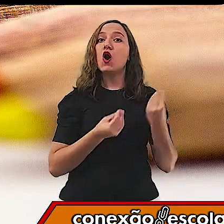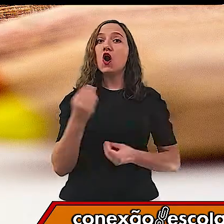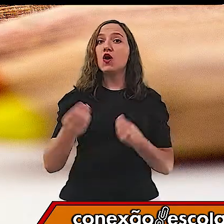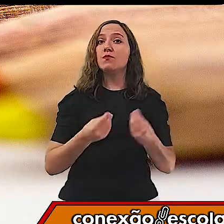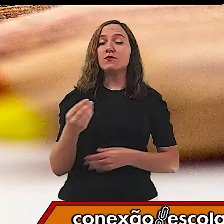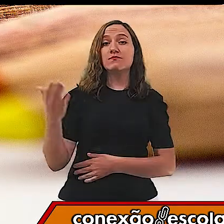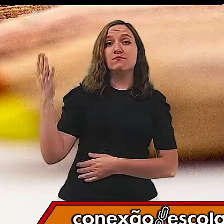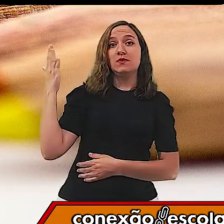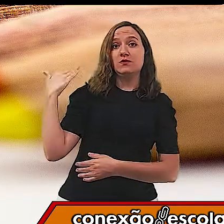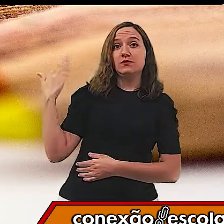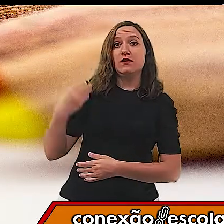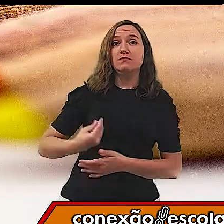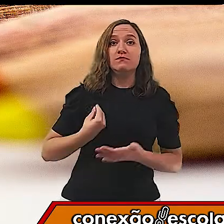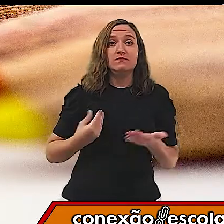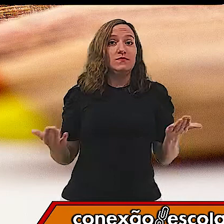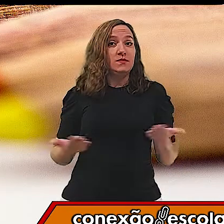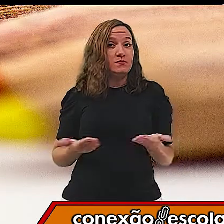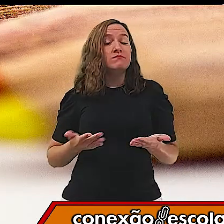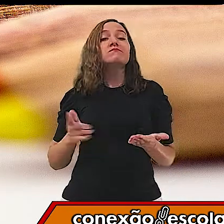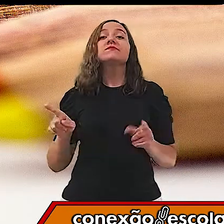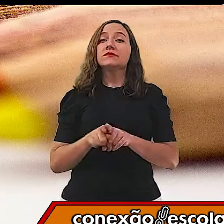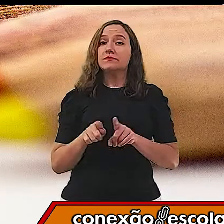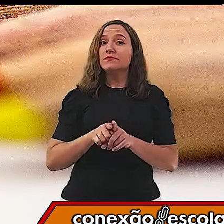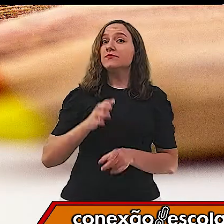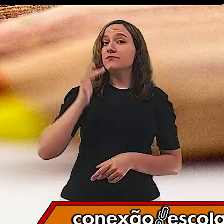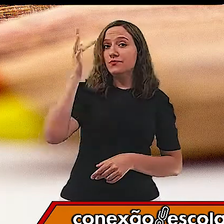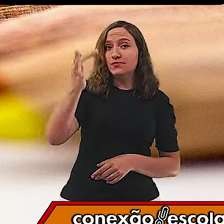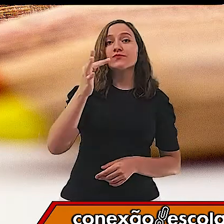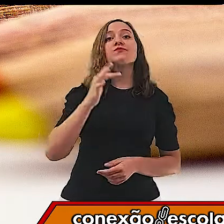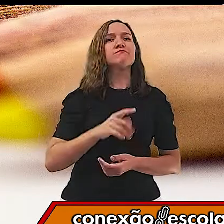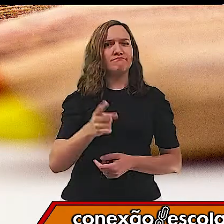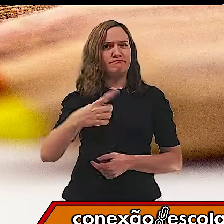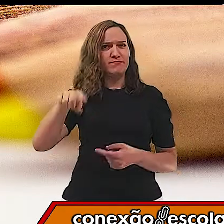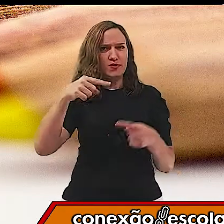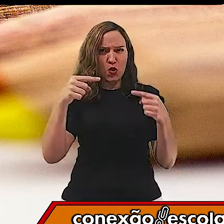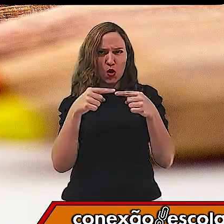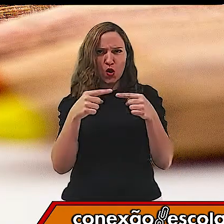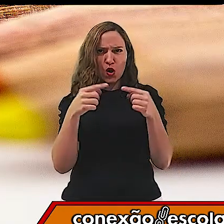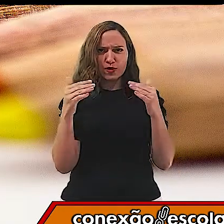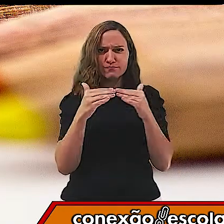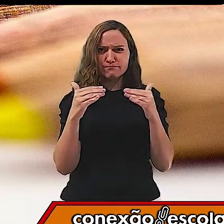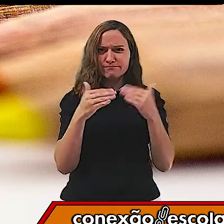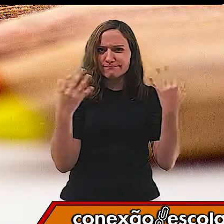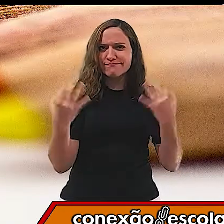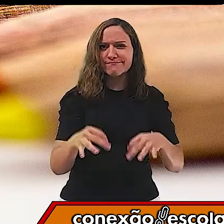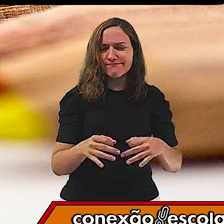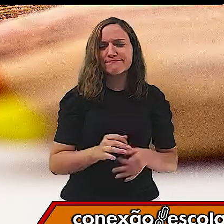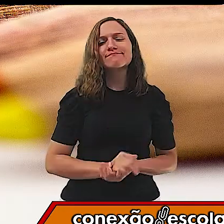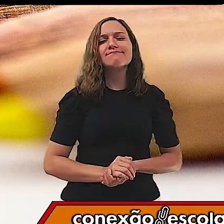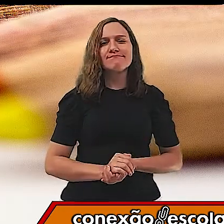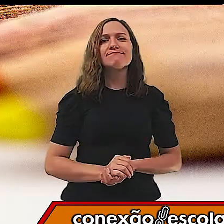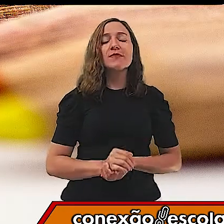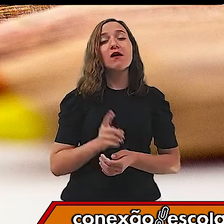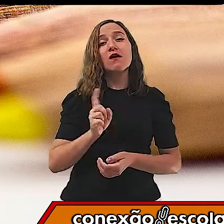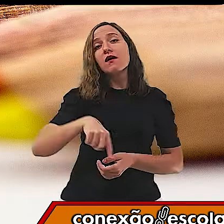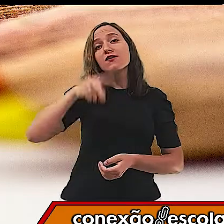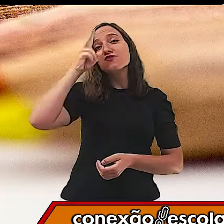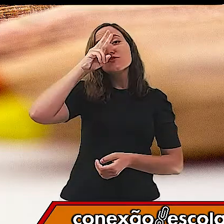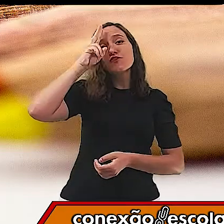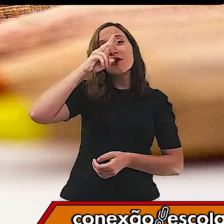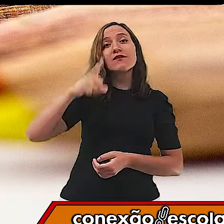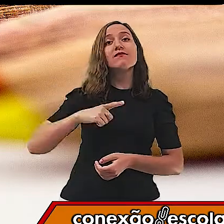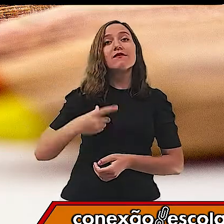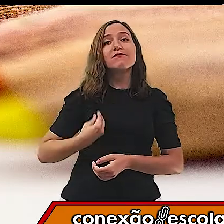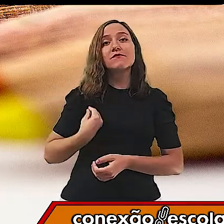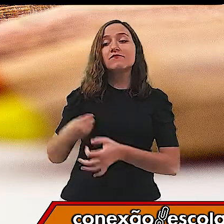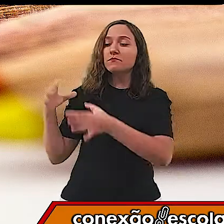passado, pelo presente e pelo futuro. Vocês concordam comigo? Então, isso é uma